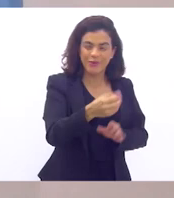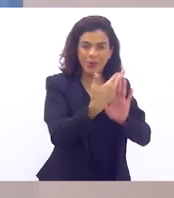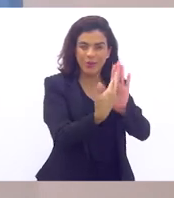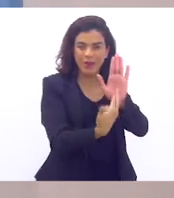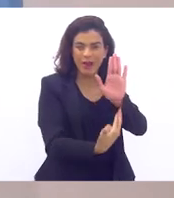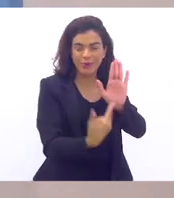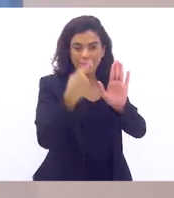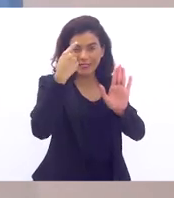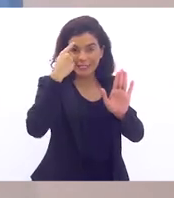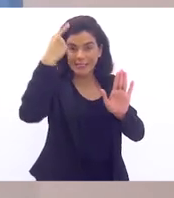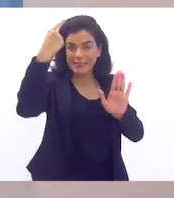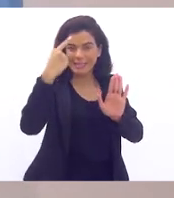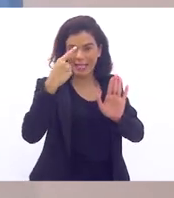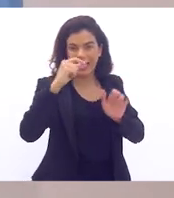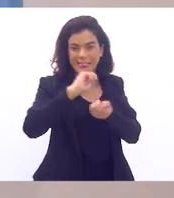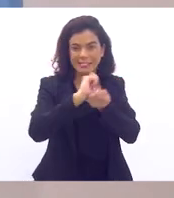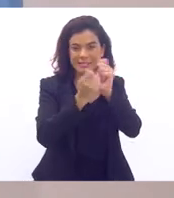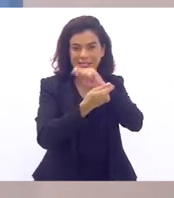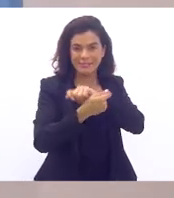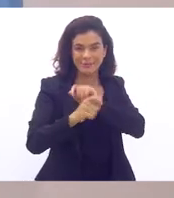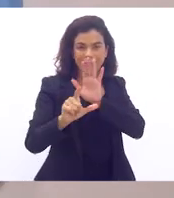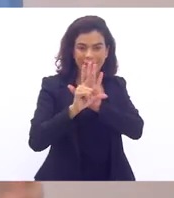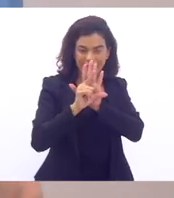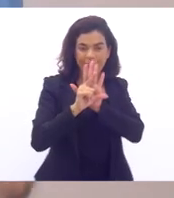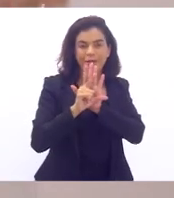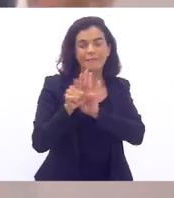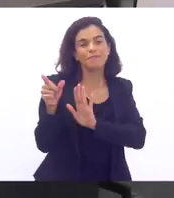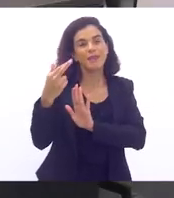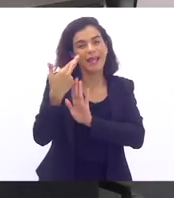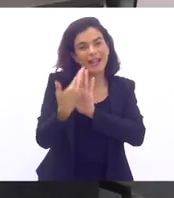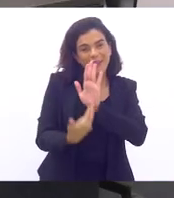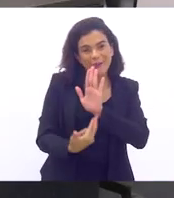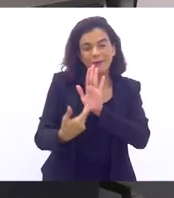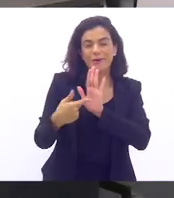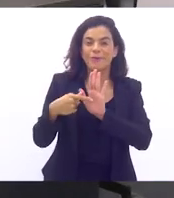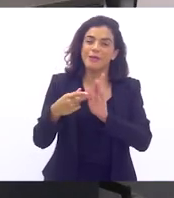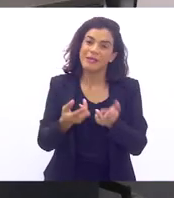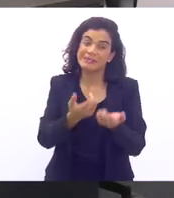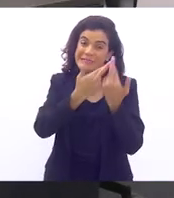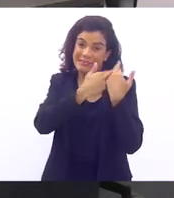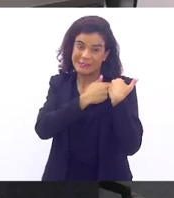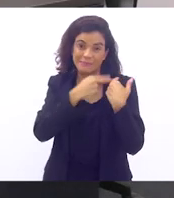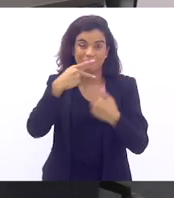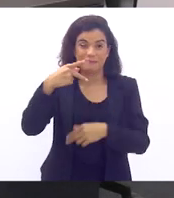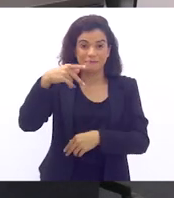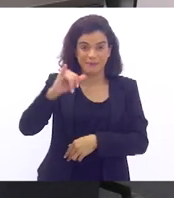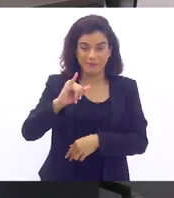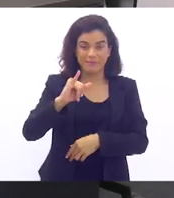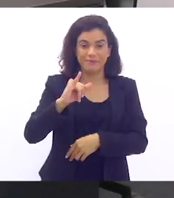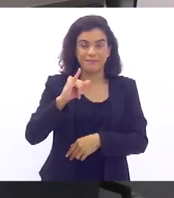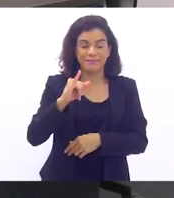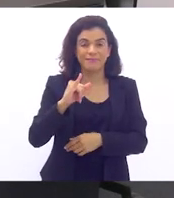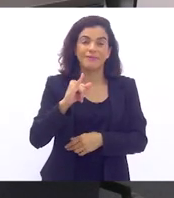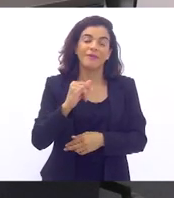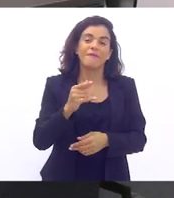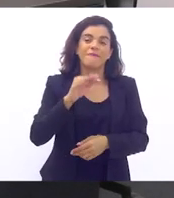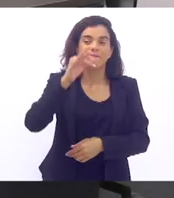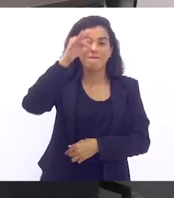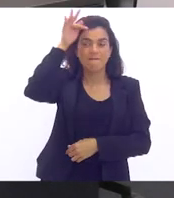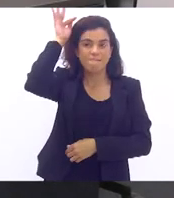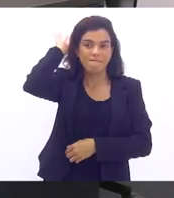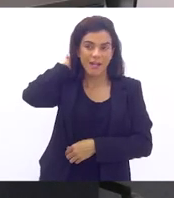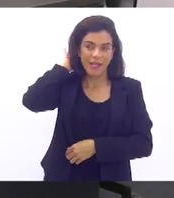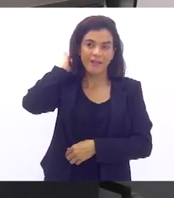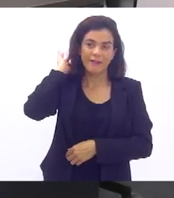Legislativa desse projeto de lei que vai tramitar na casa como relator e pai dessa lei aqui no Parlamento Fluminense o relator Deputado Fred Pacheco